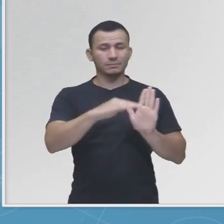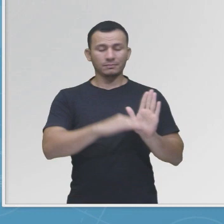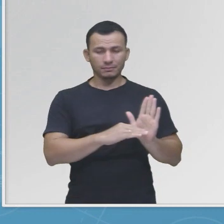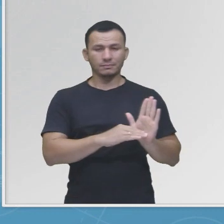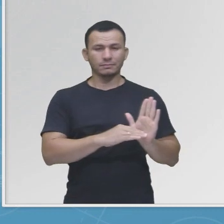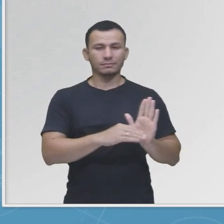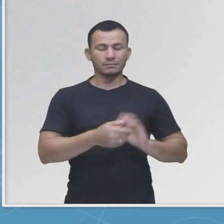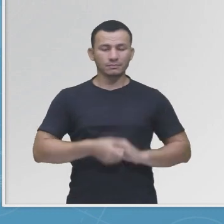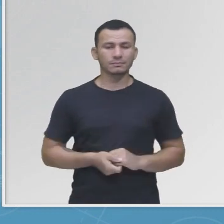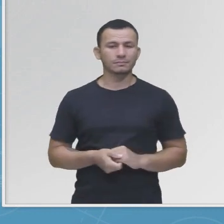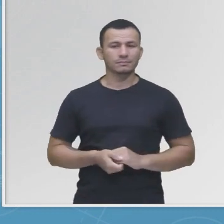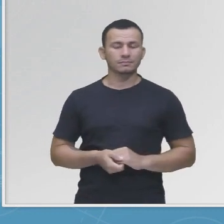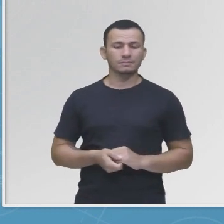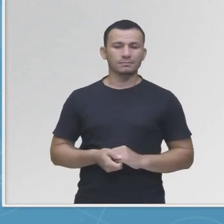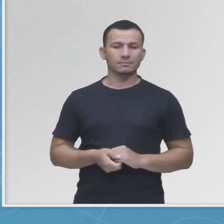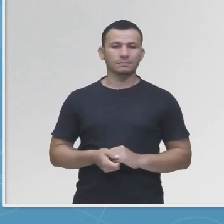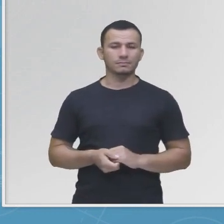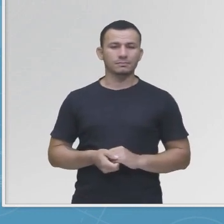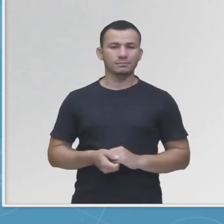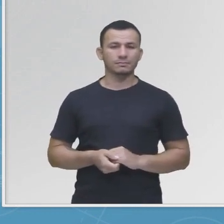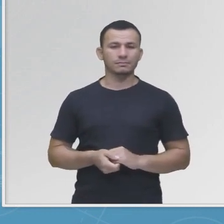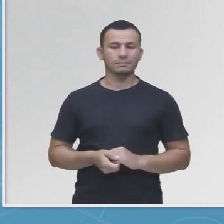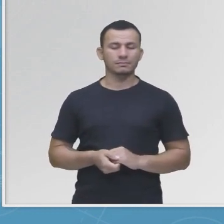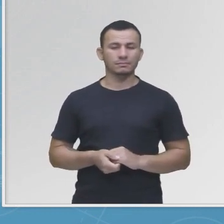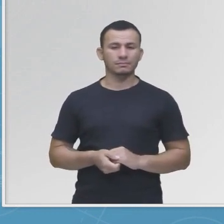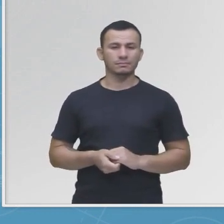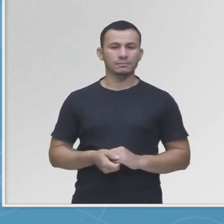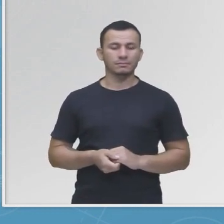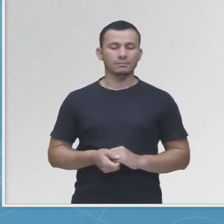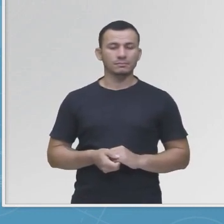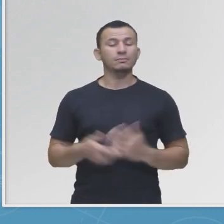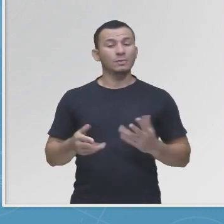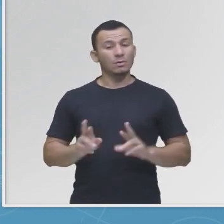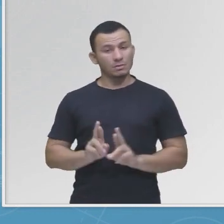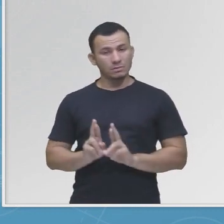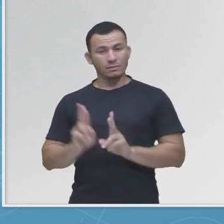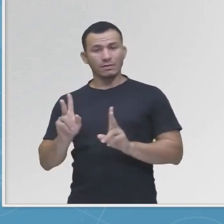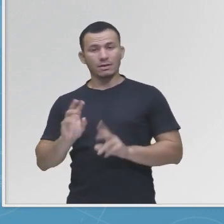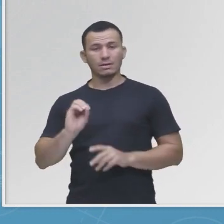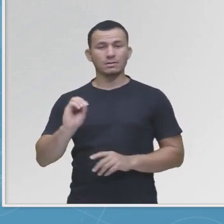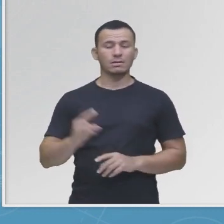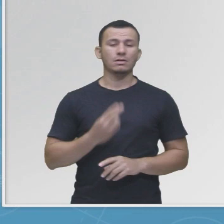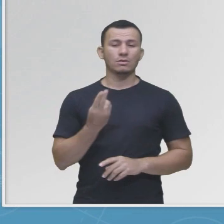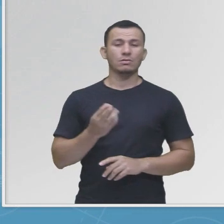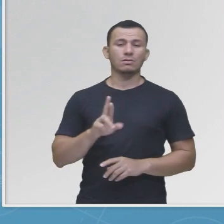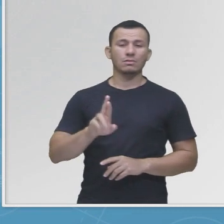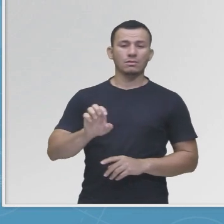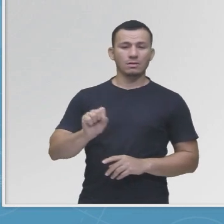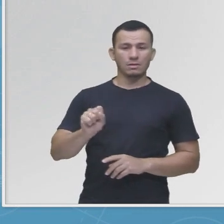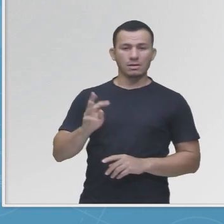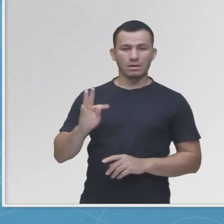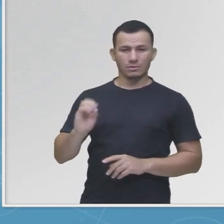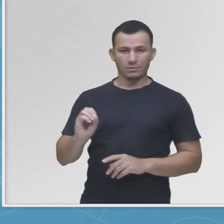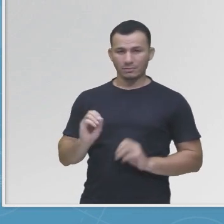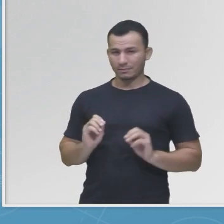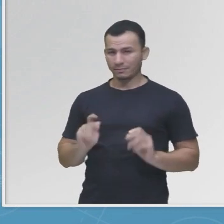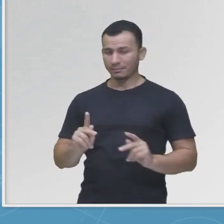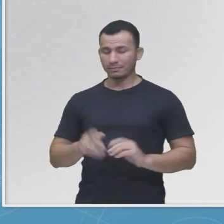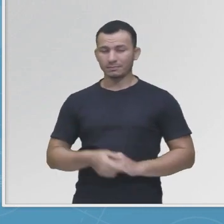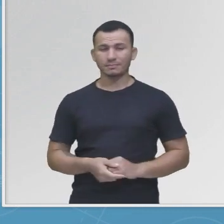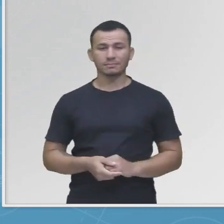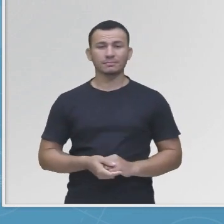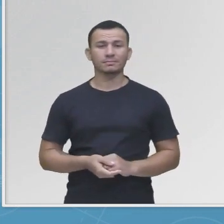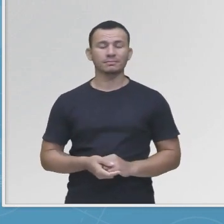né, a diferença ou o nosso resto. Perfeito? Muito